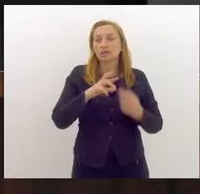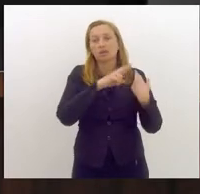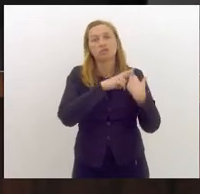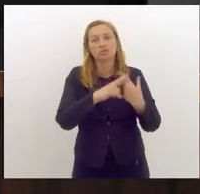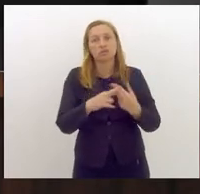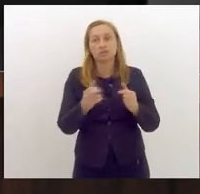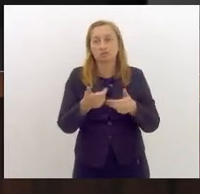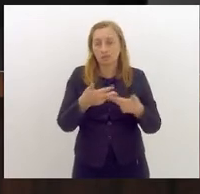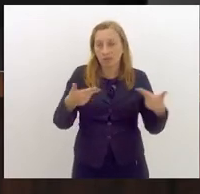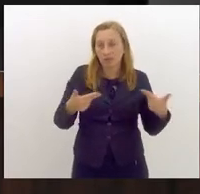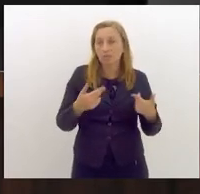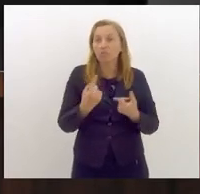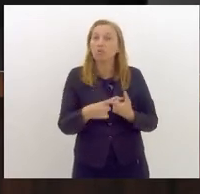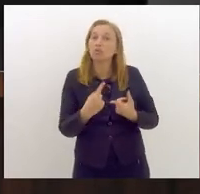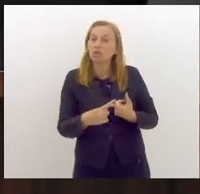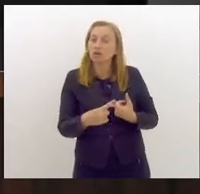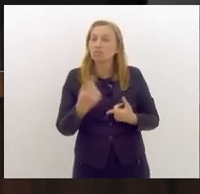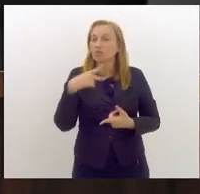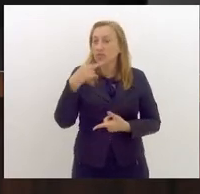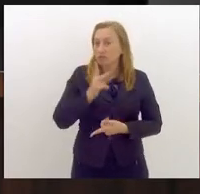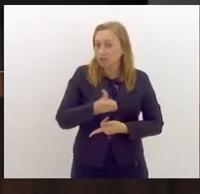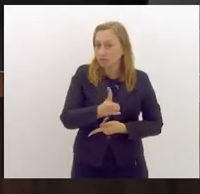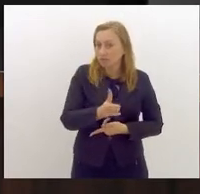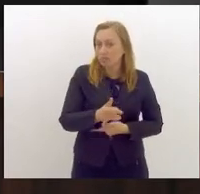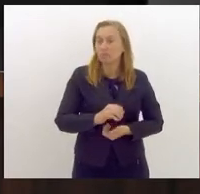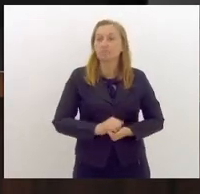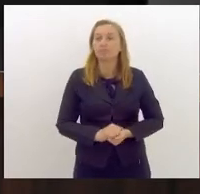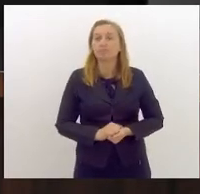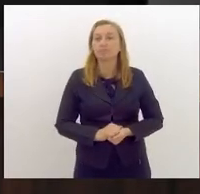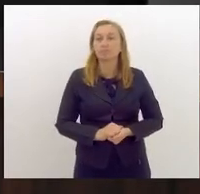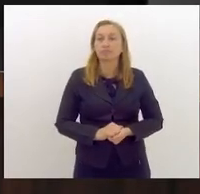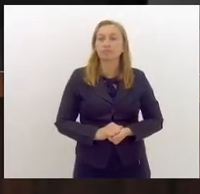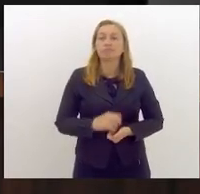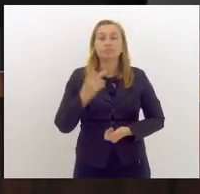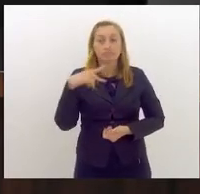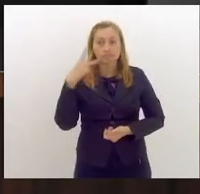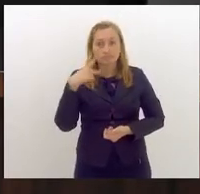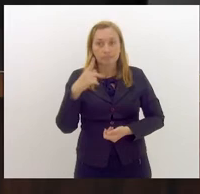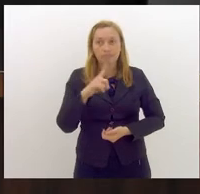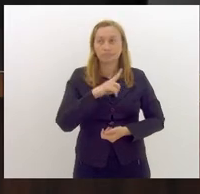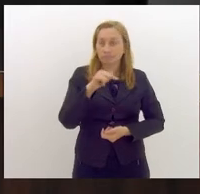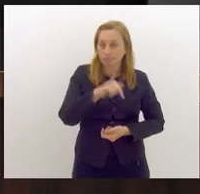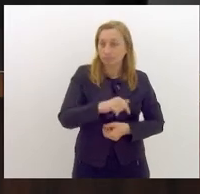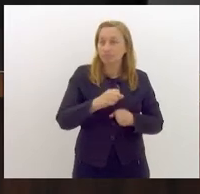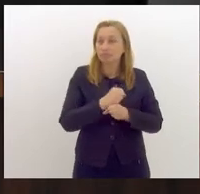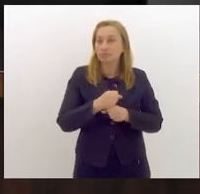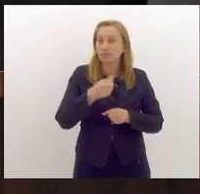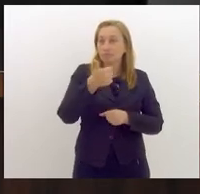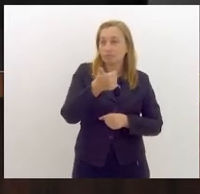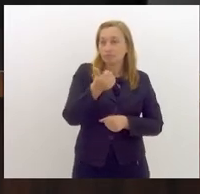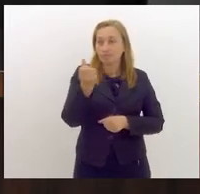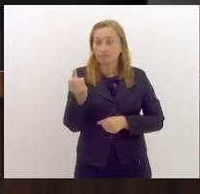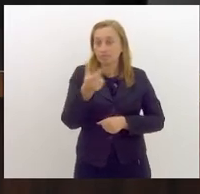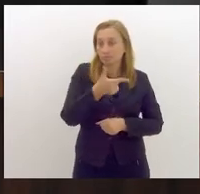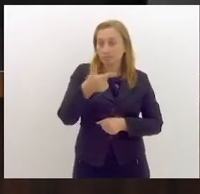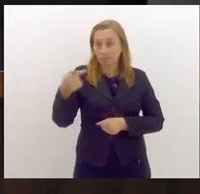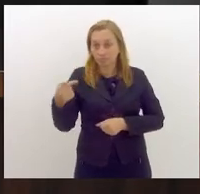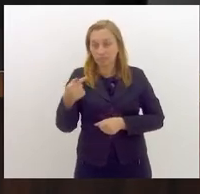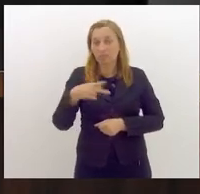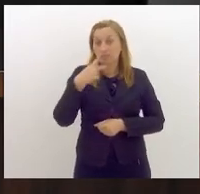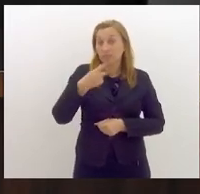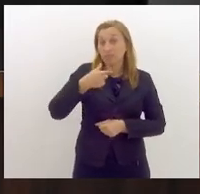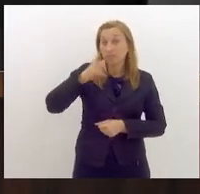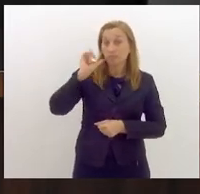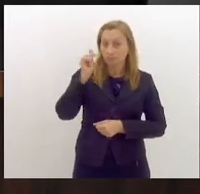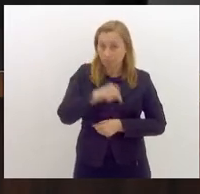responsabilidade porque como eu digo sempre aqui Aqui tem parlamentares se tiveram aqui no ano de 16 17 Disse isso ontem